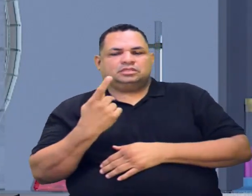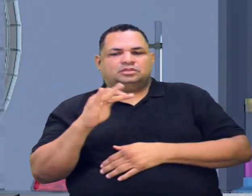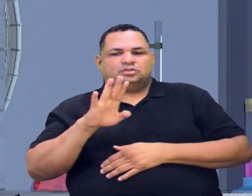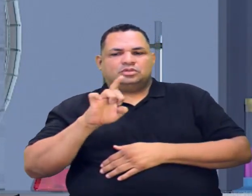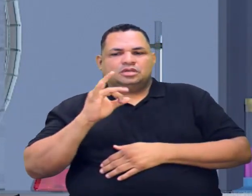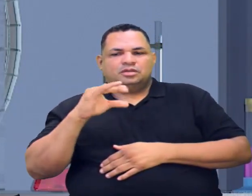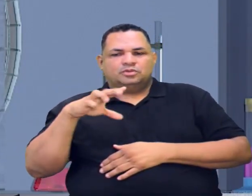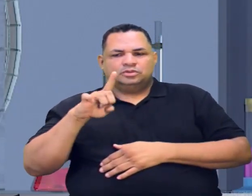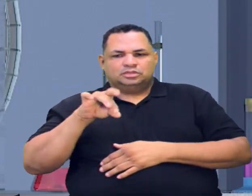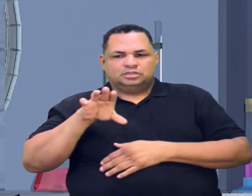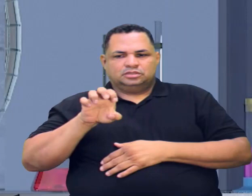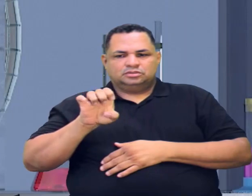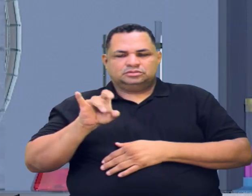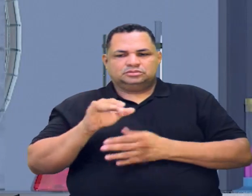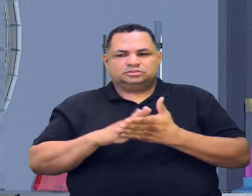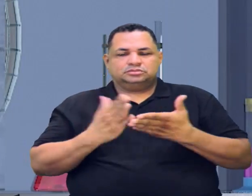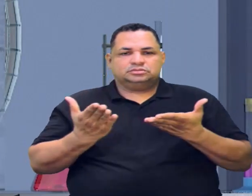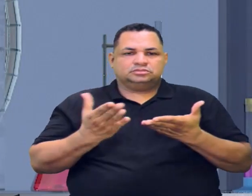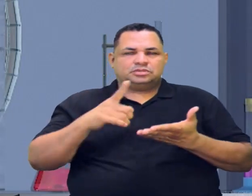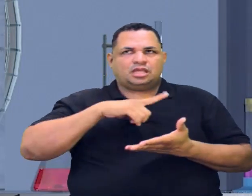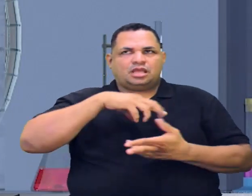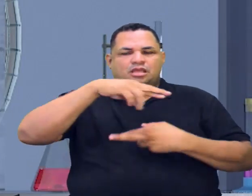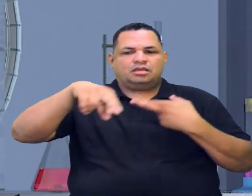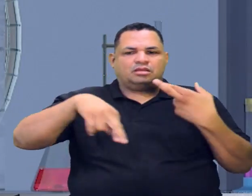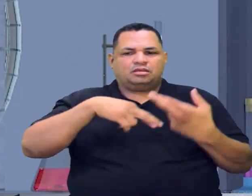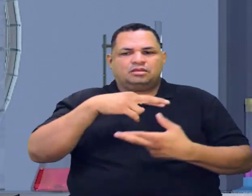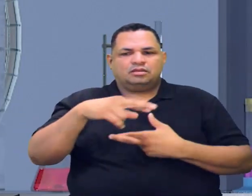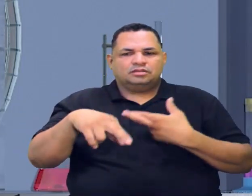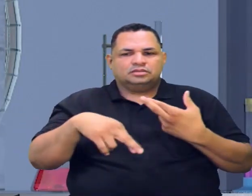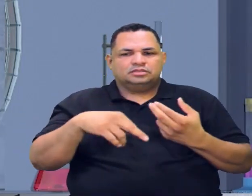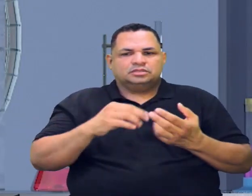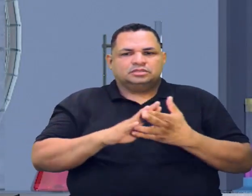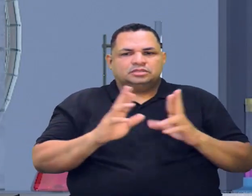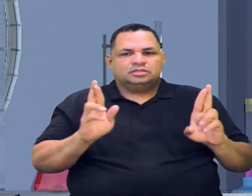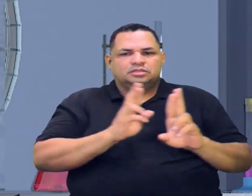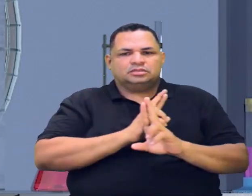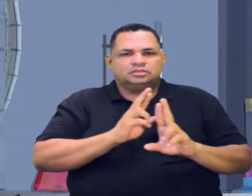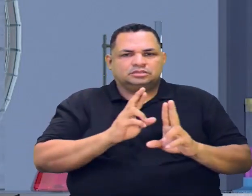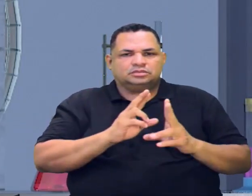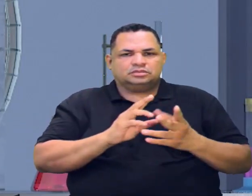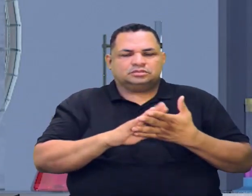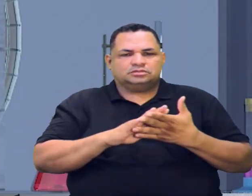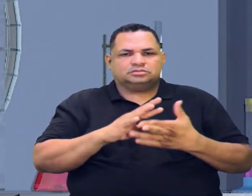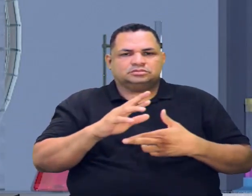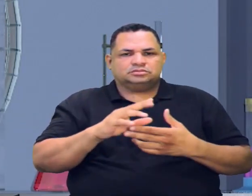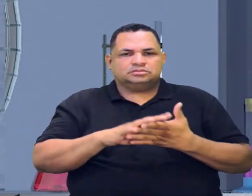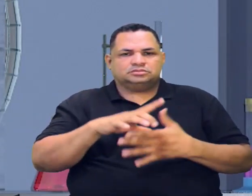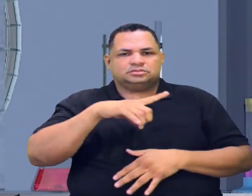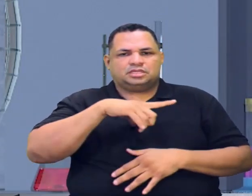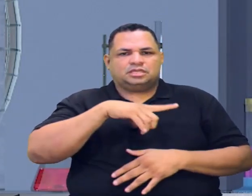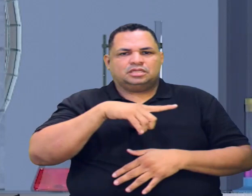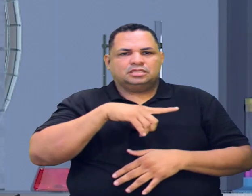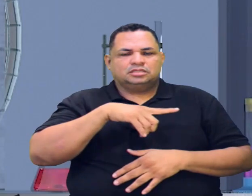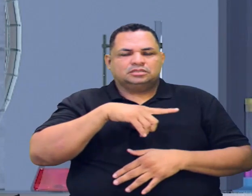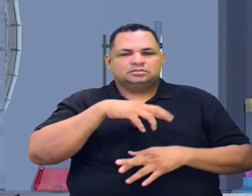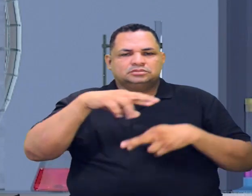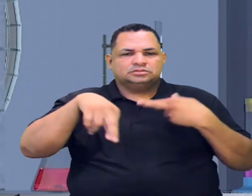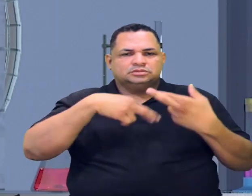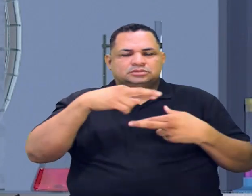hidrocarbonetos. Então, em algumas reações, nós tínhamos reações que eram ditas como adição,